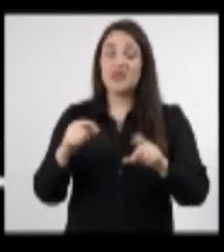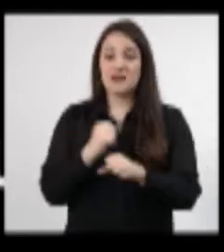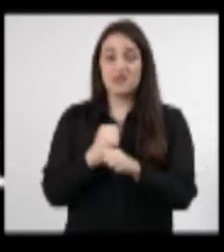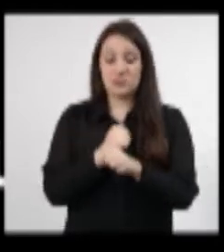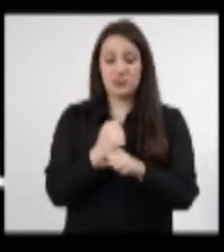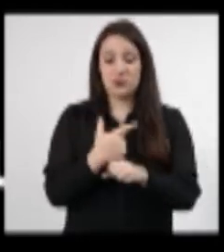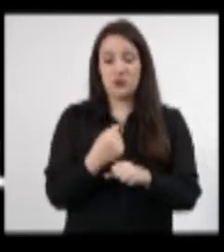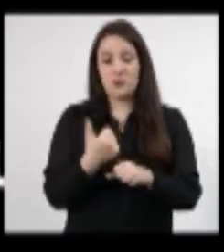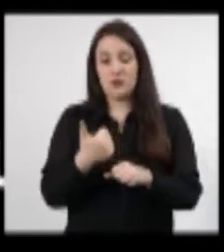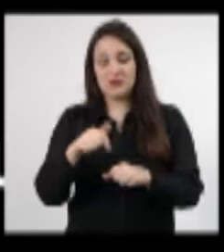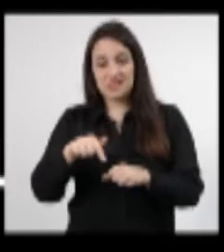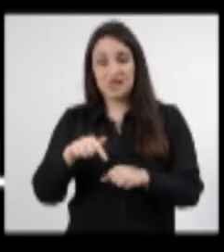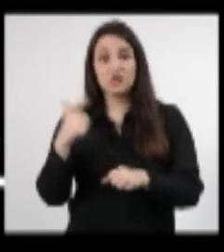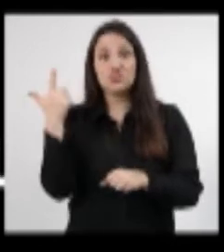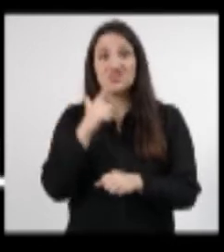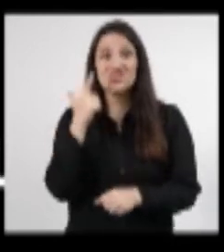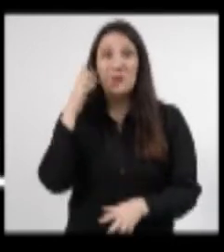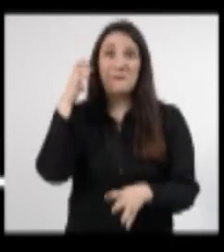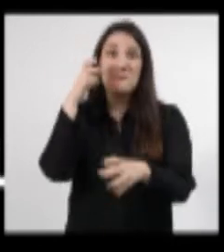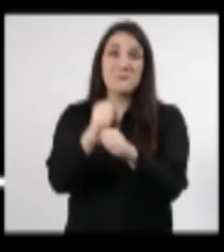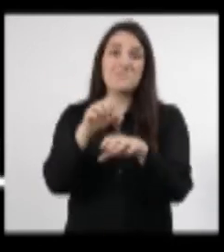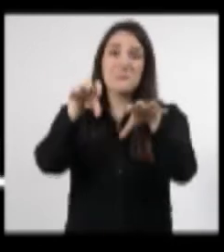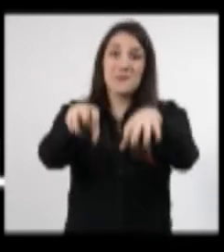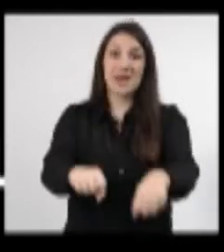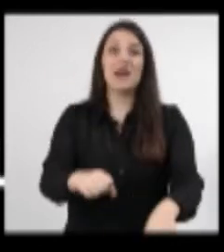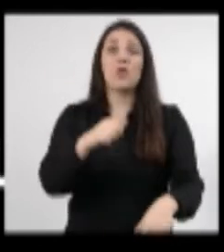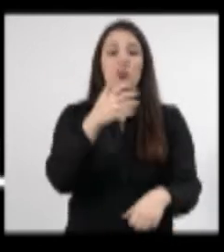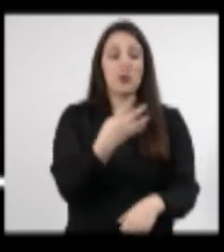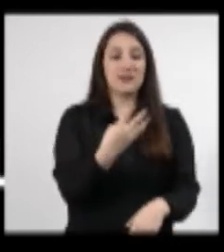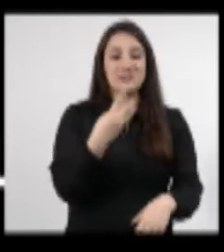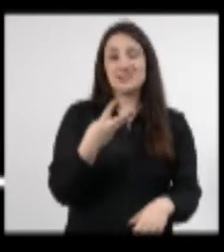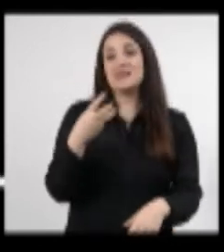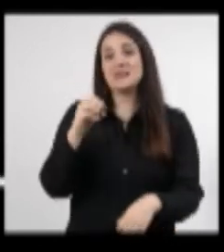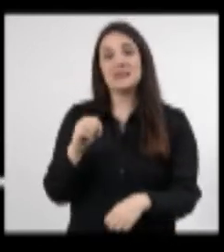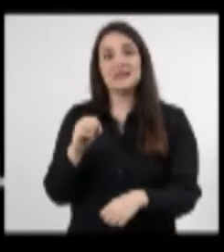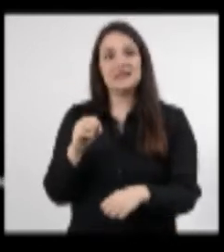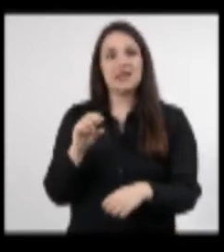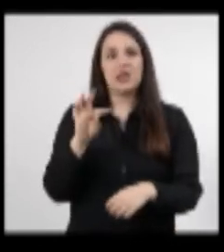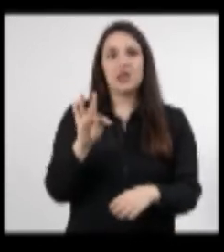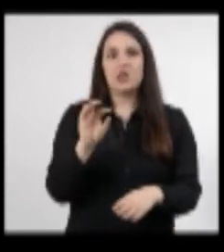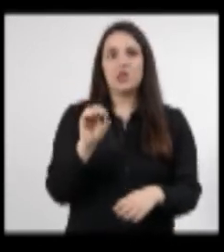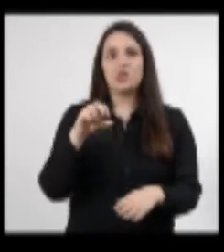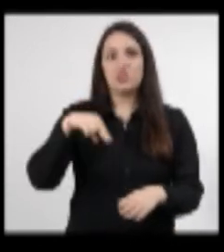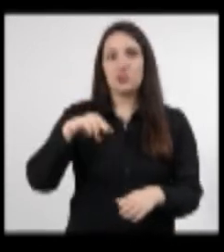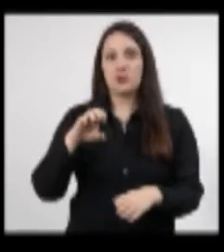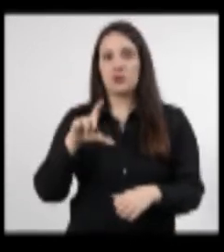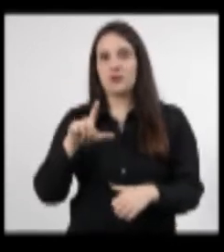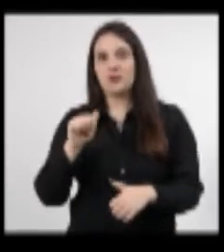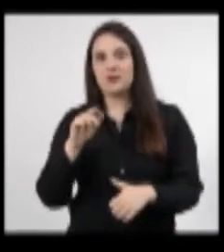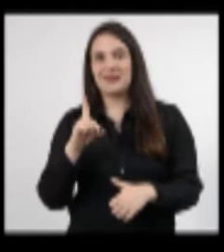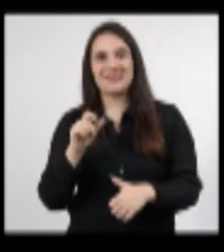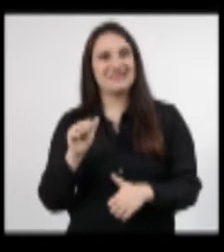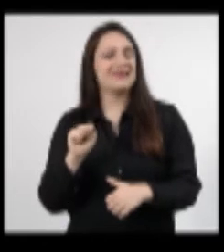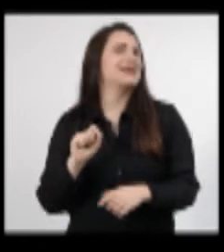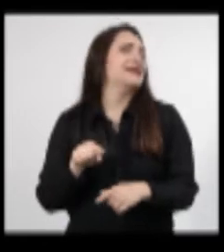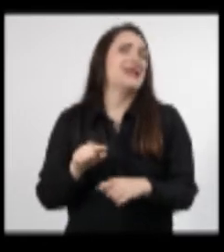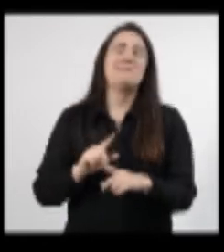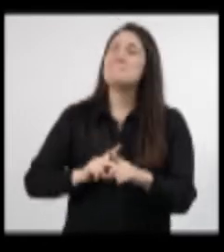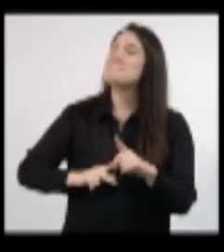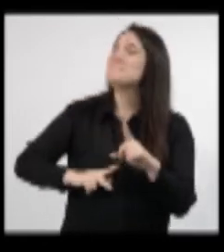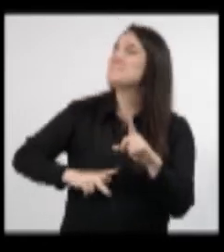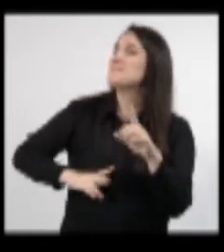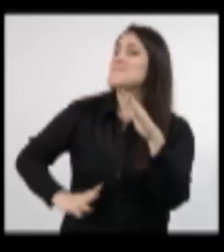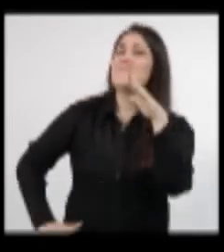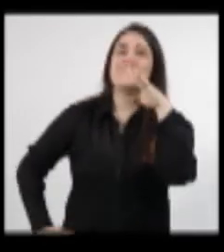de drogas, ou seja, 430 toneladas. Aqui vale um parênteses. Em 2017, que foi o ano